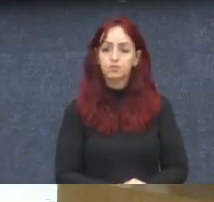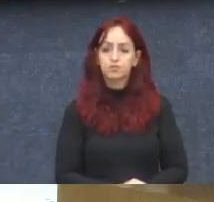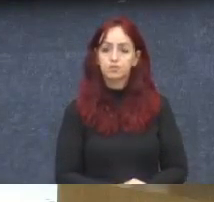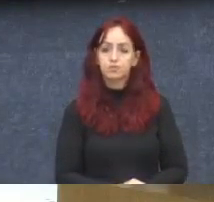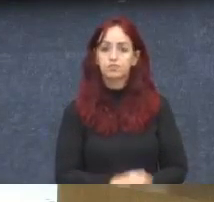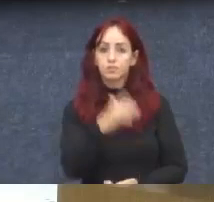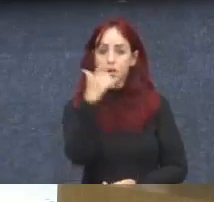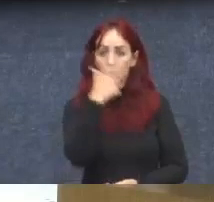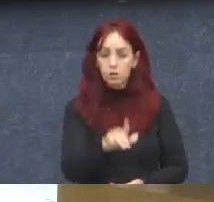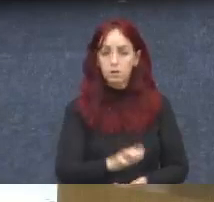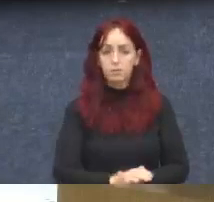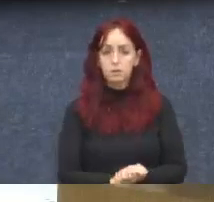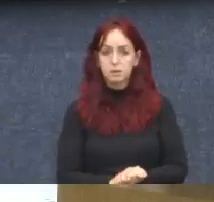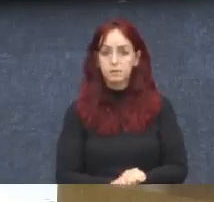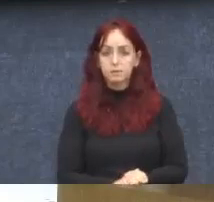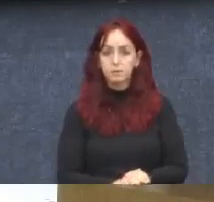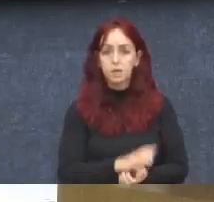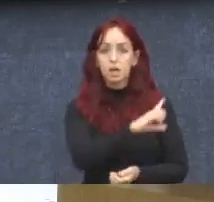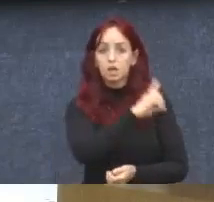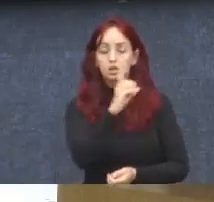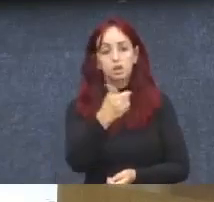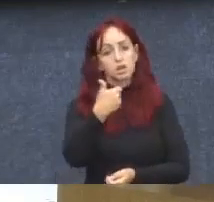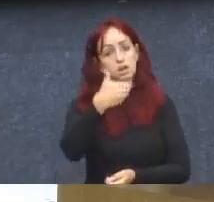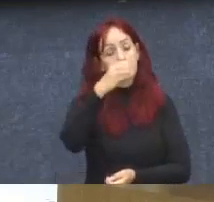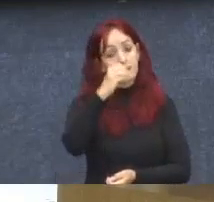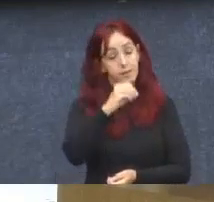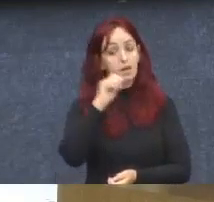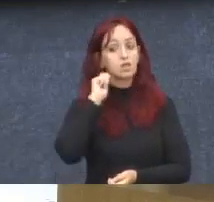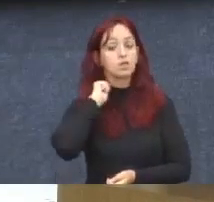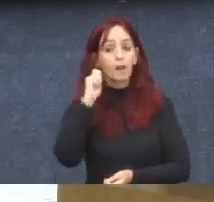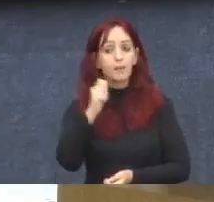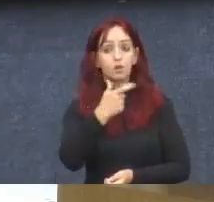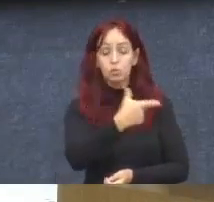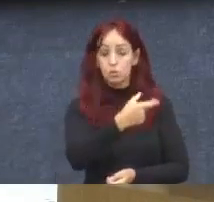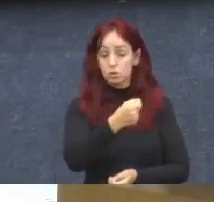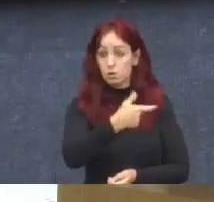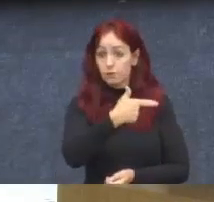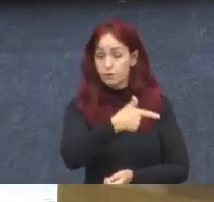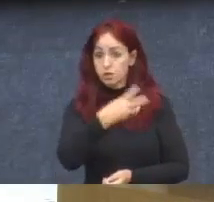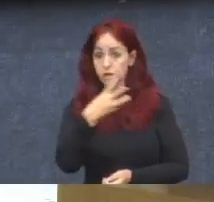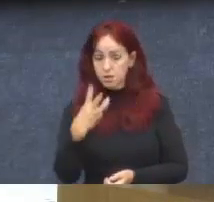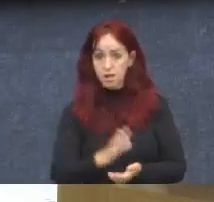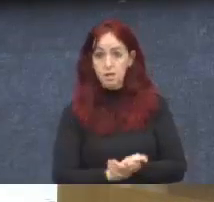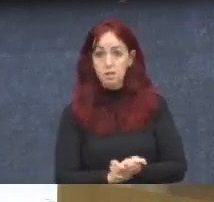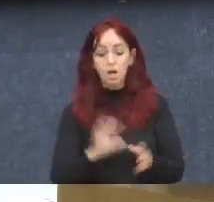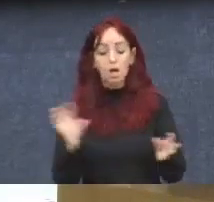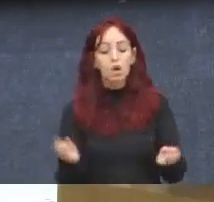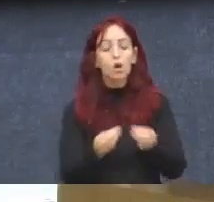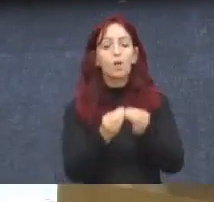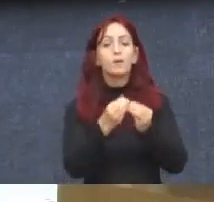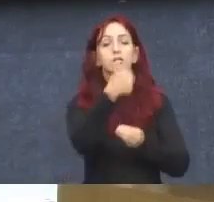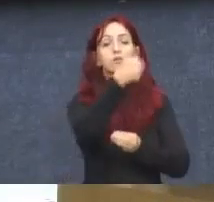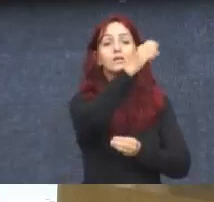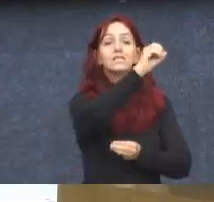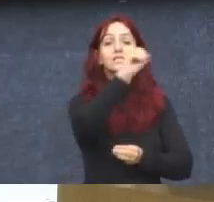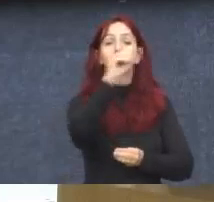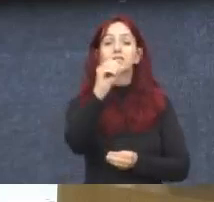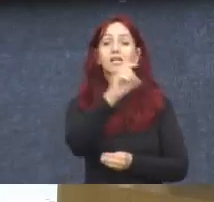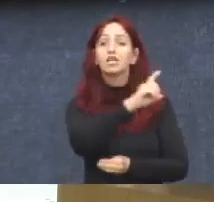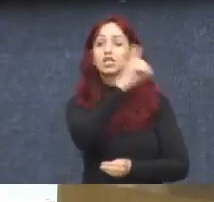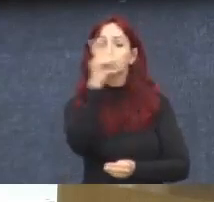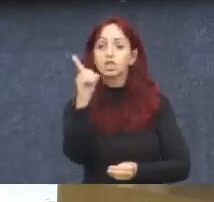repito, neste 10 de abril de 2023, completam-se 100 dias desde que